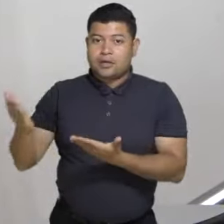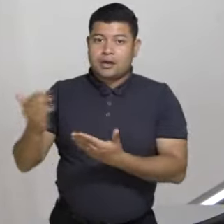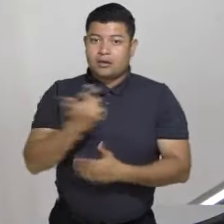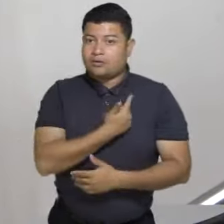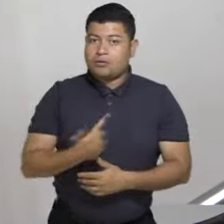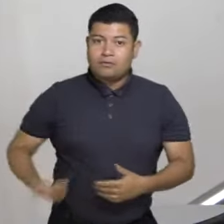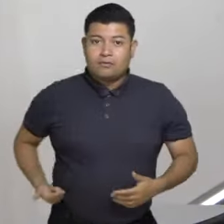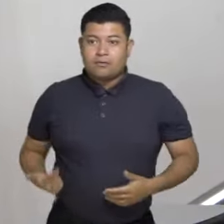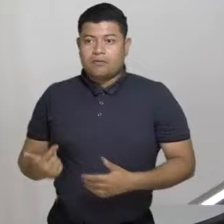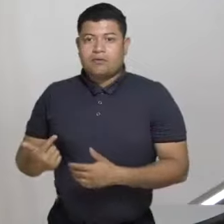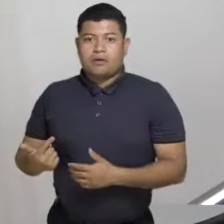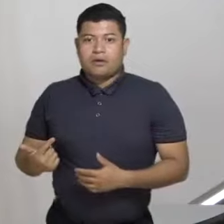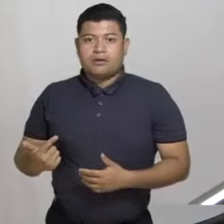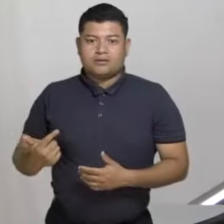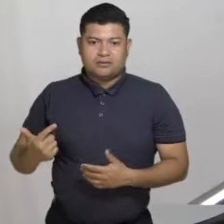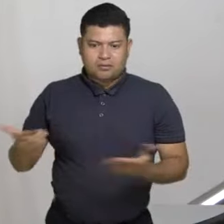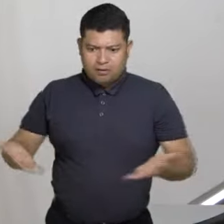não voltou atrás.